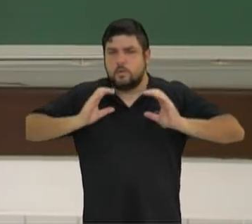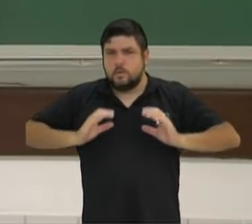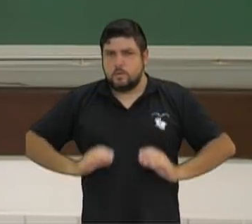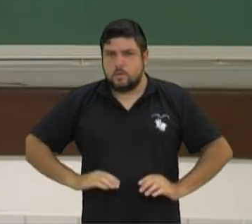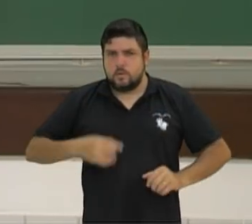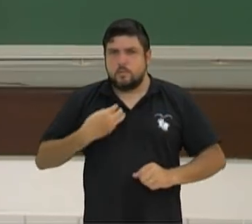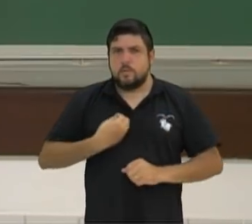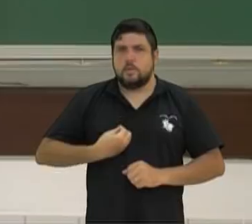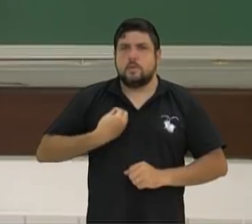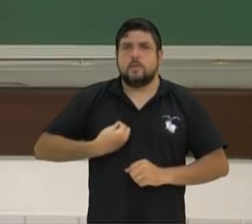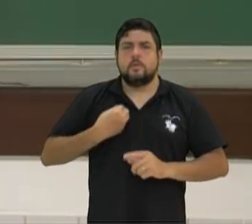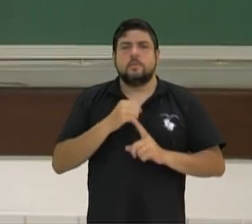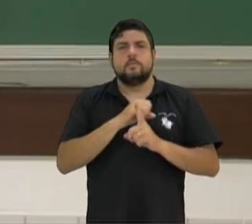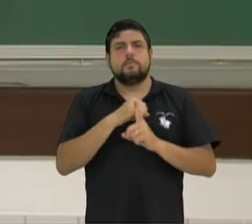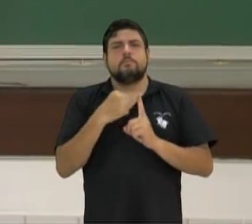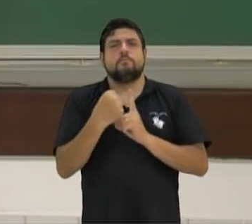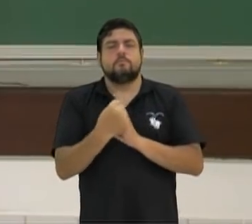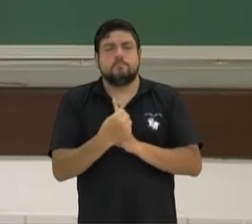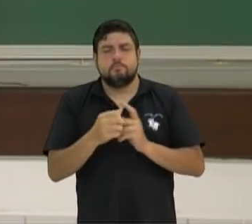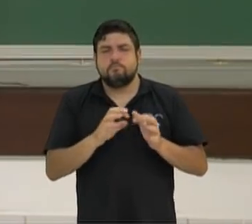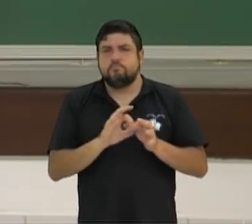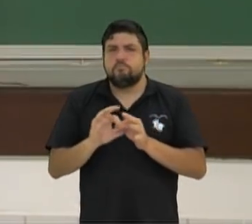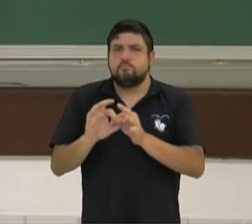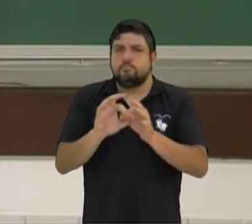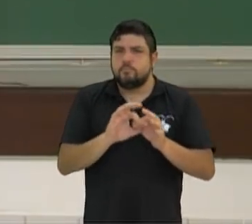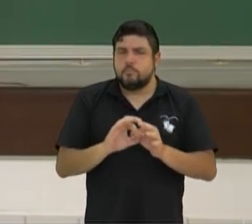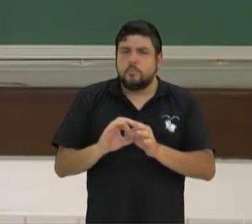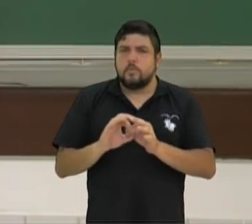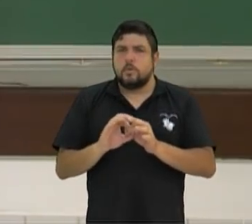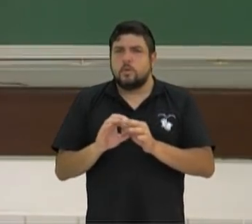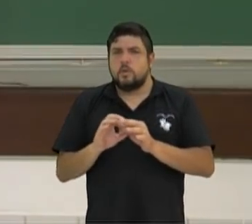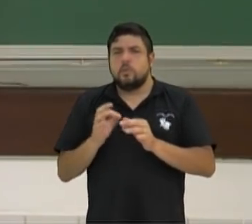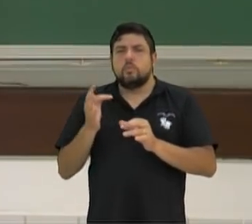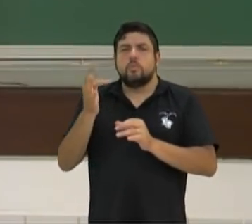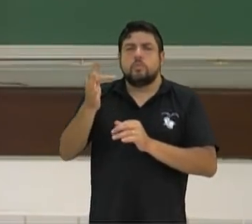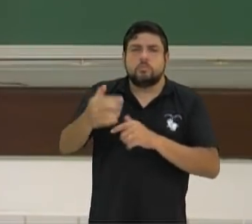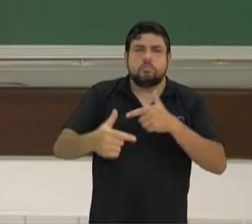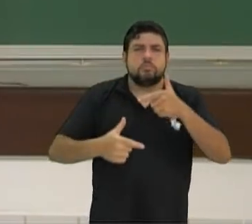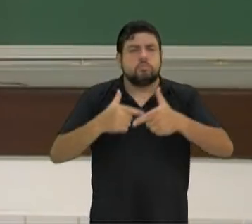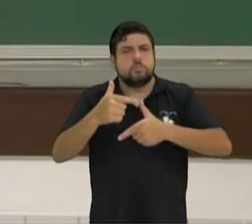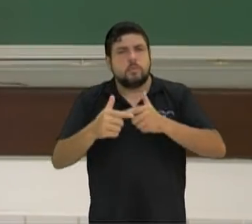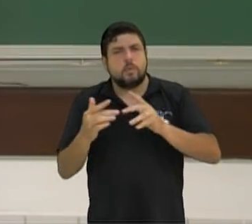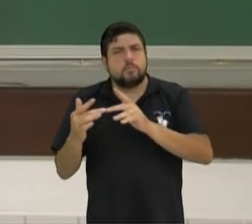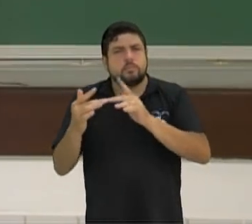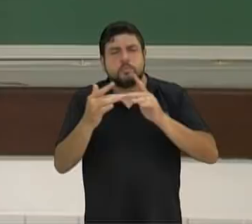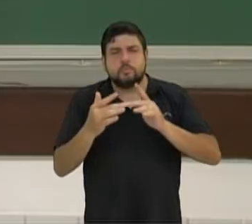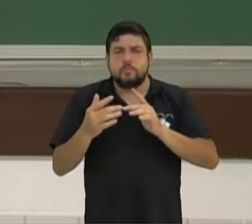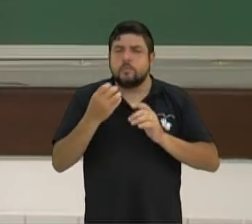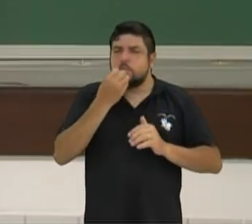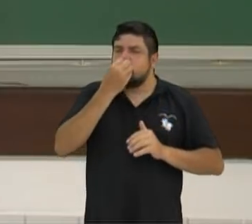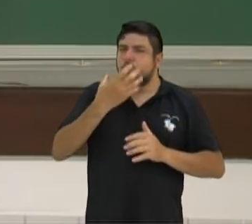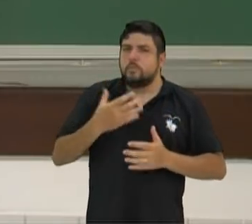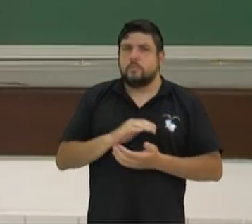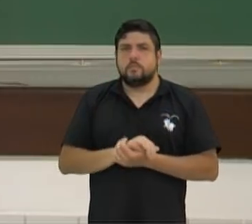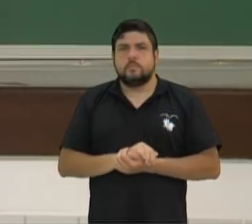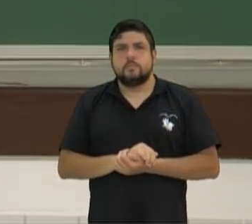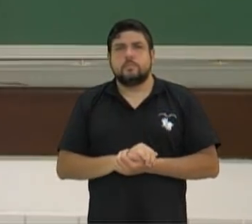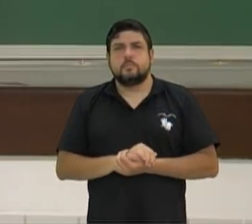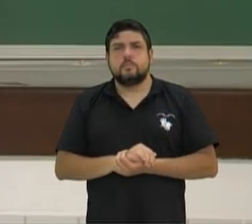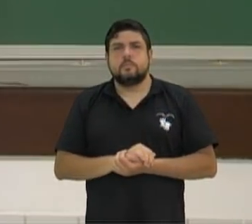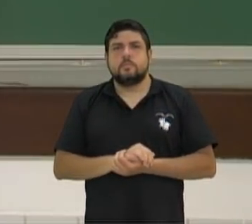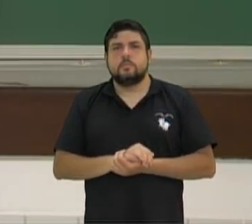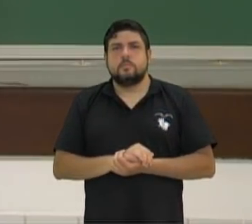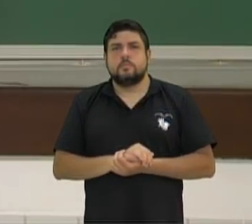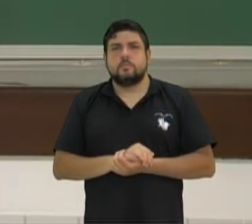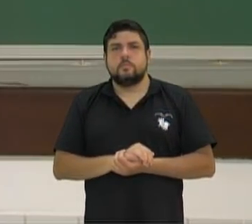vida em sociedade, para o mundo do trabalho, para a convivência saudável e pacífica. Bom,